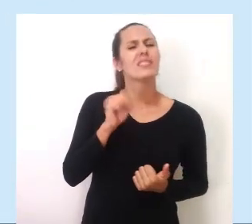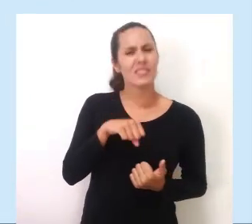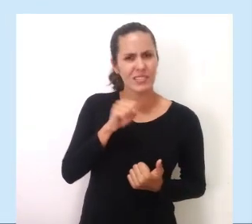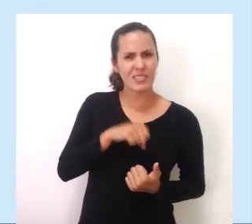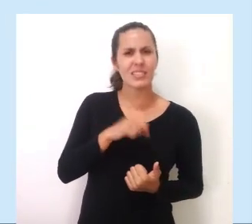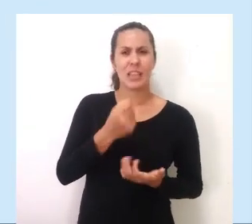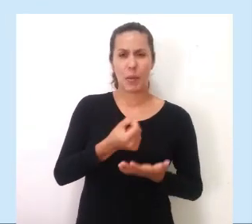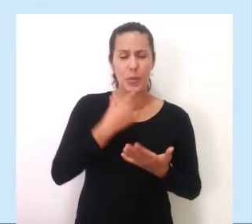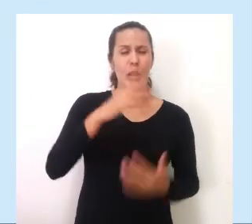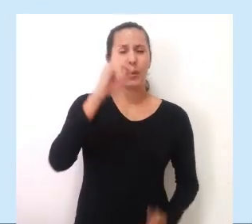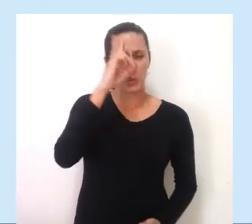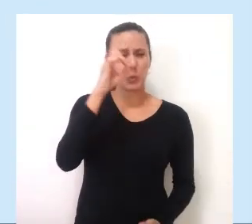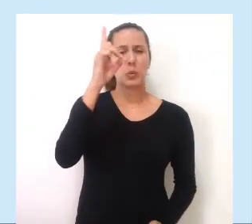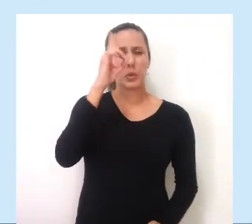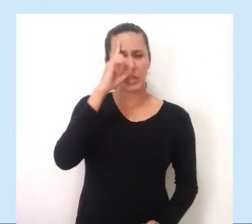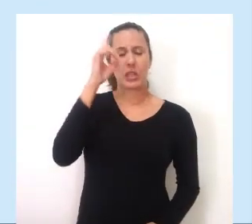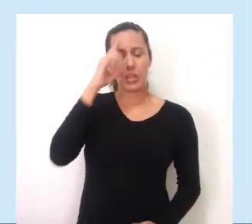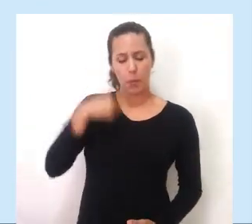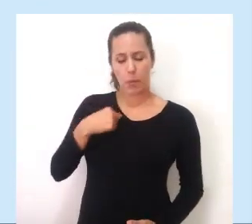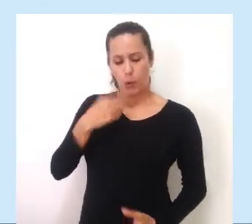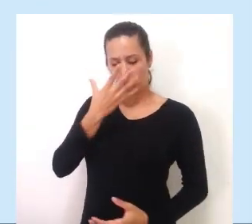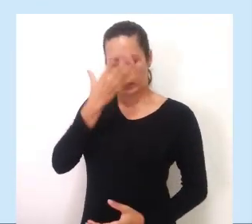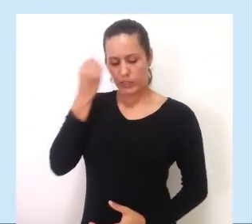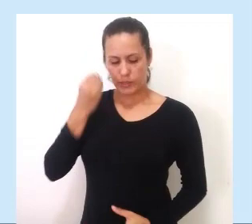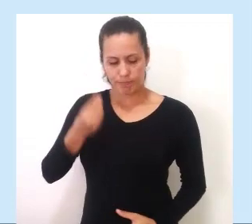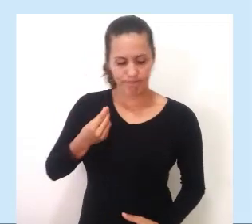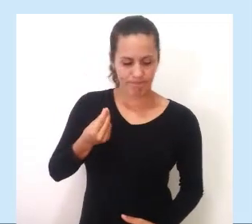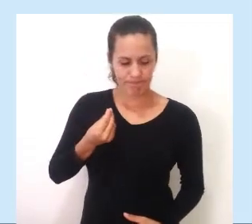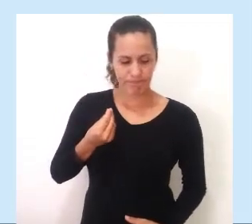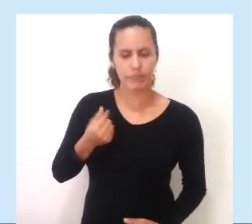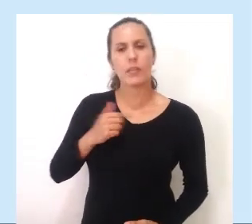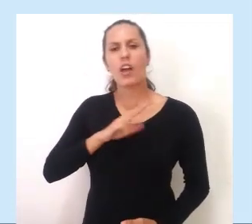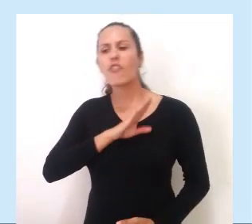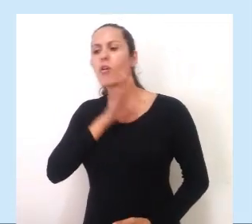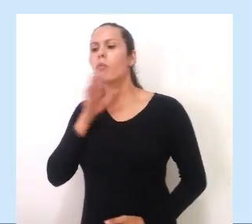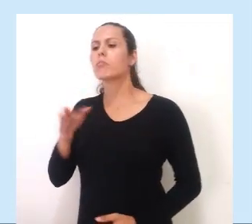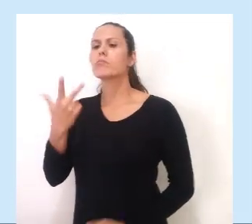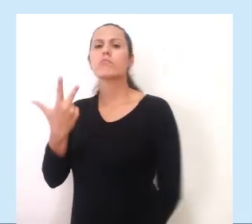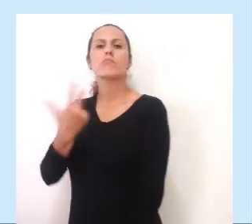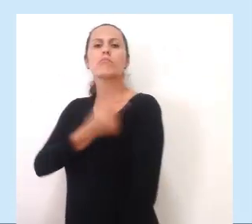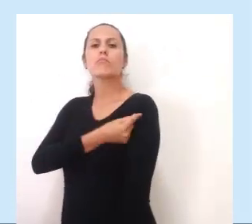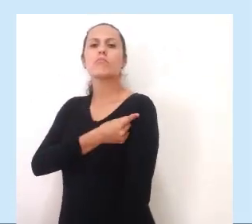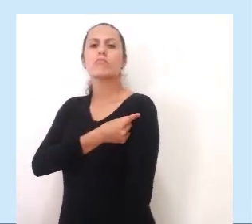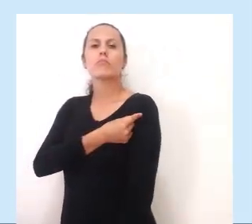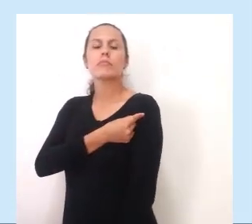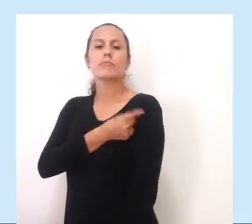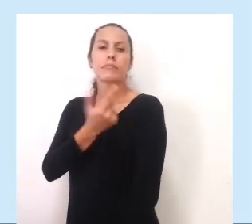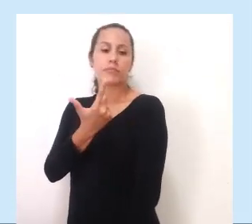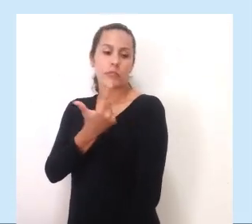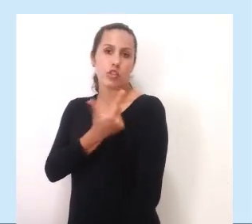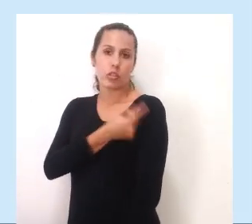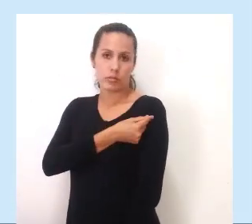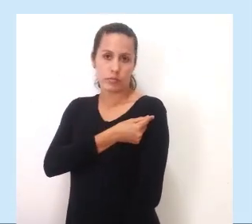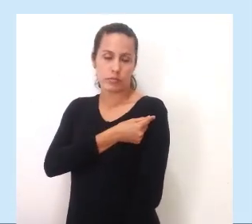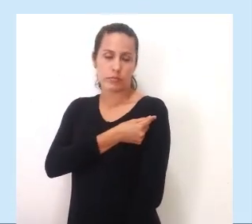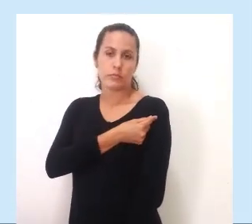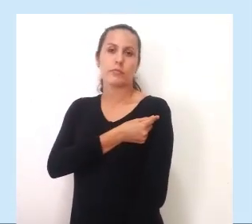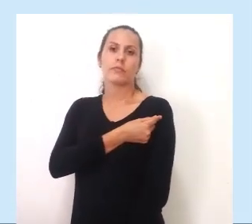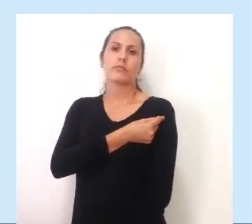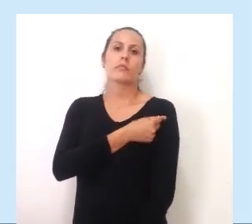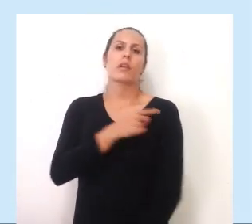Substituir a pílula? Sim. Se a pílula é diária e eu posso me esquecer, eu vou recorrer